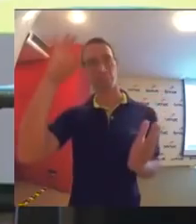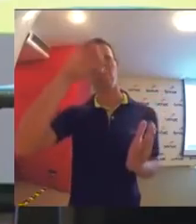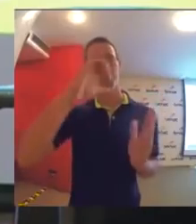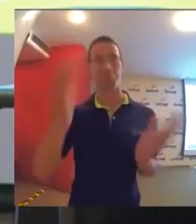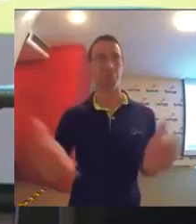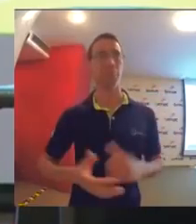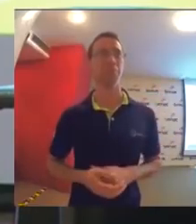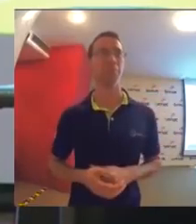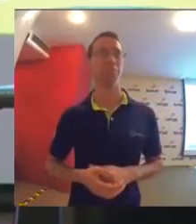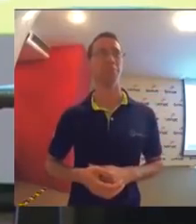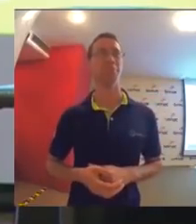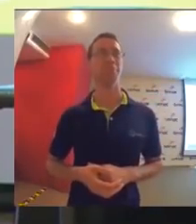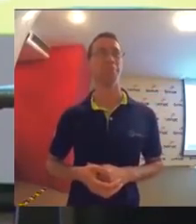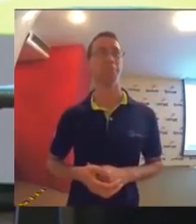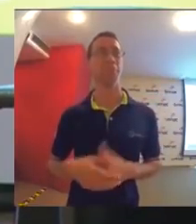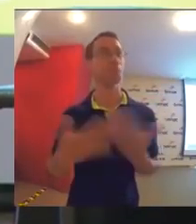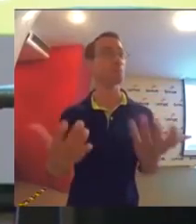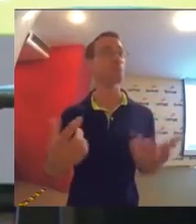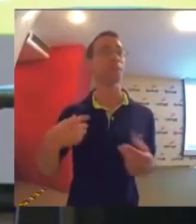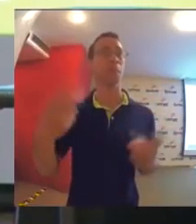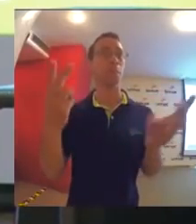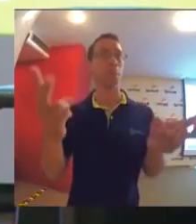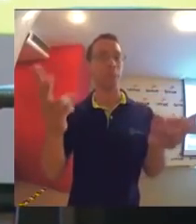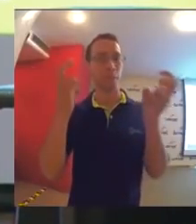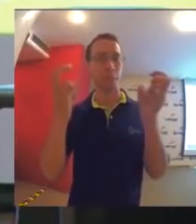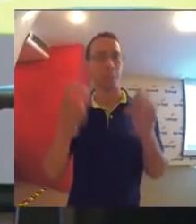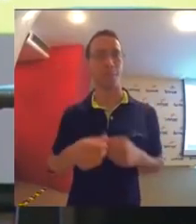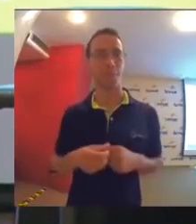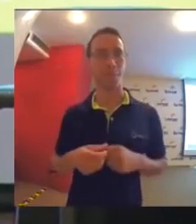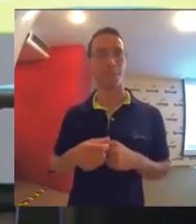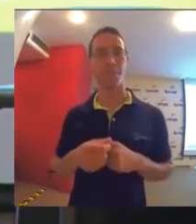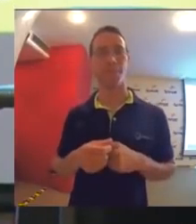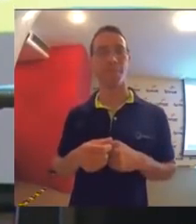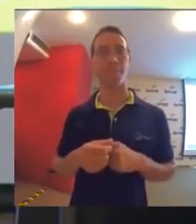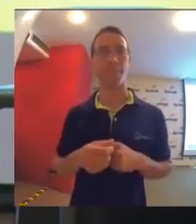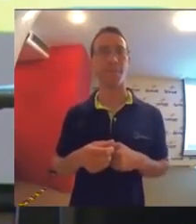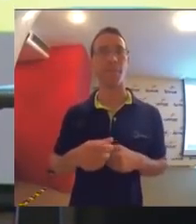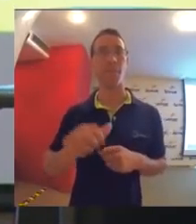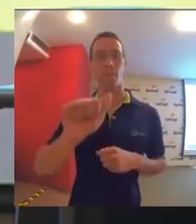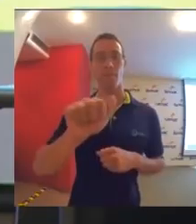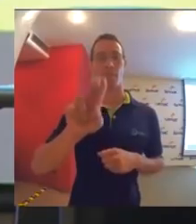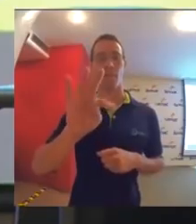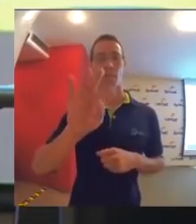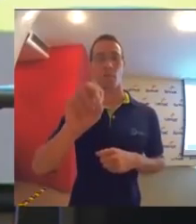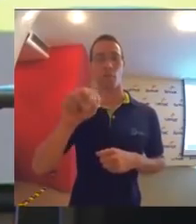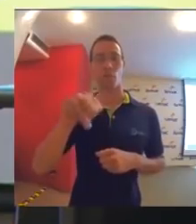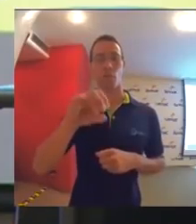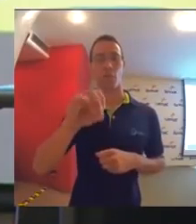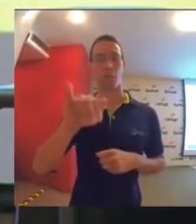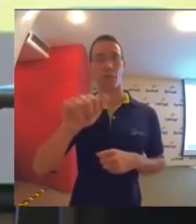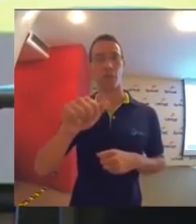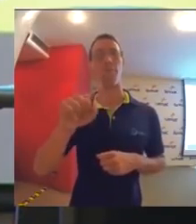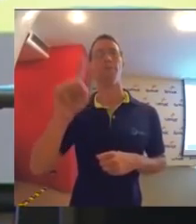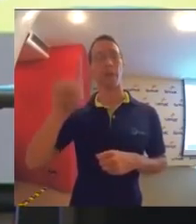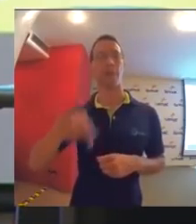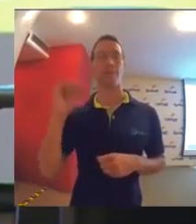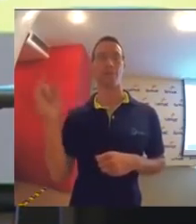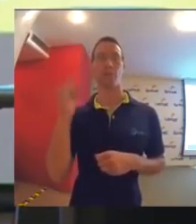não? Então eu percebi que a autonomia é fundamental.